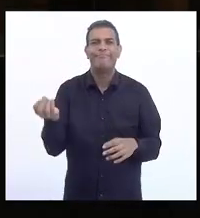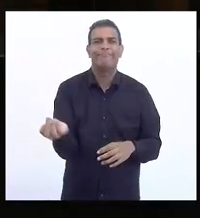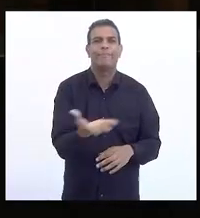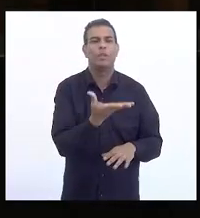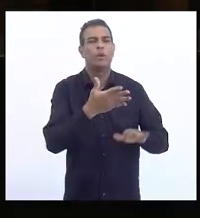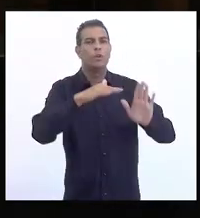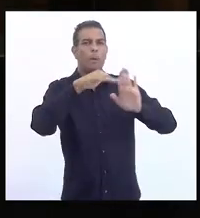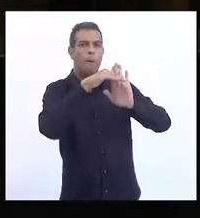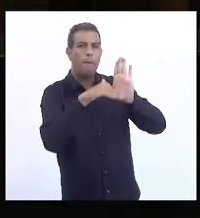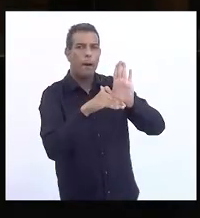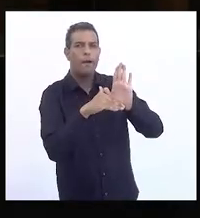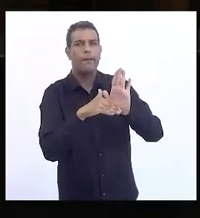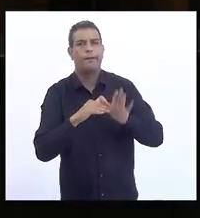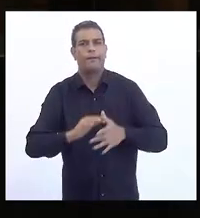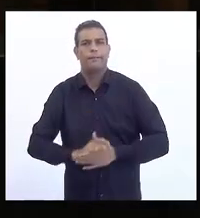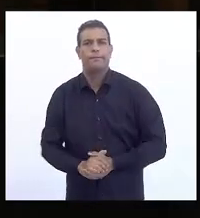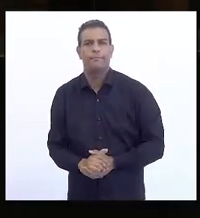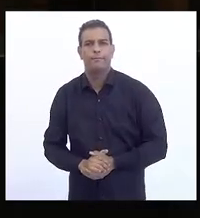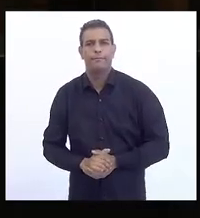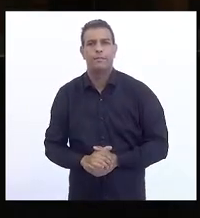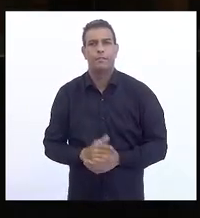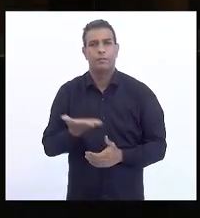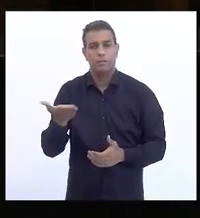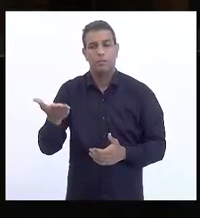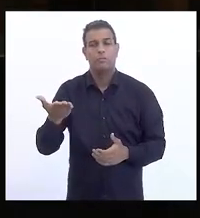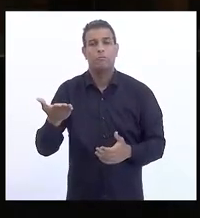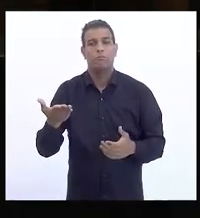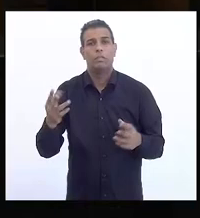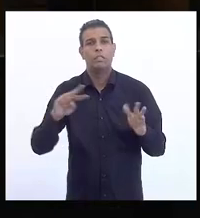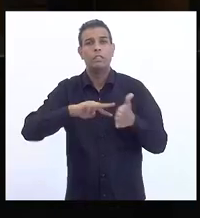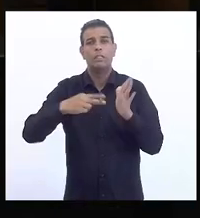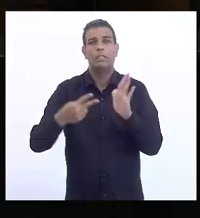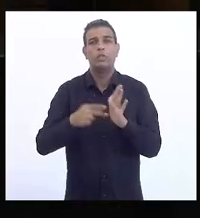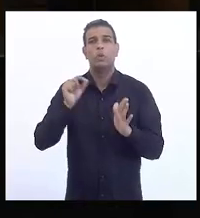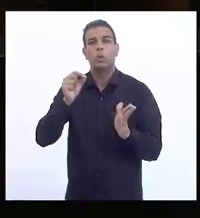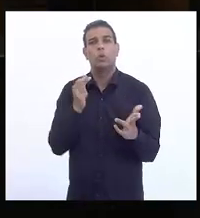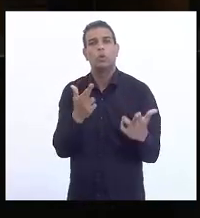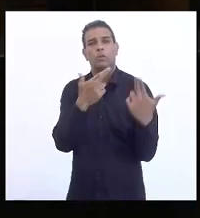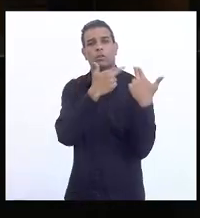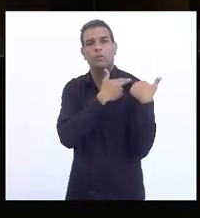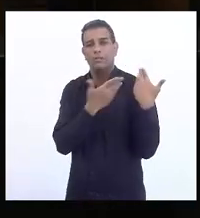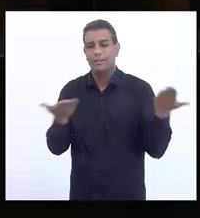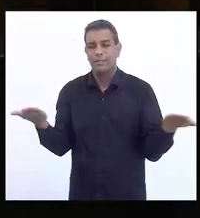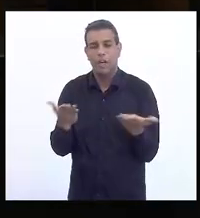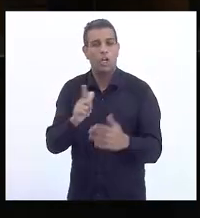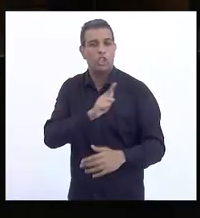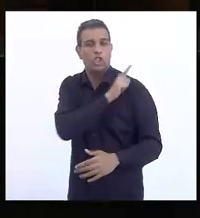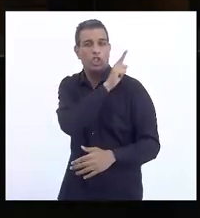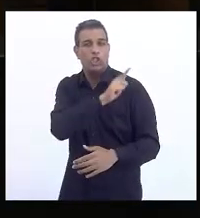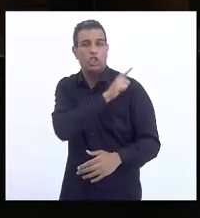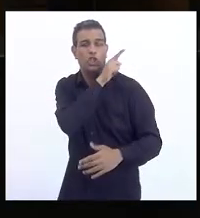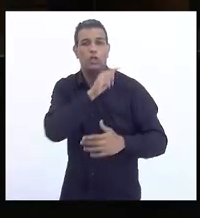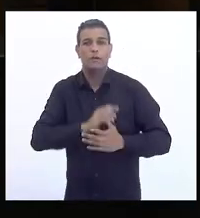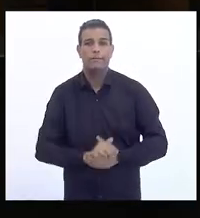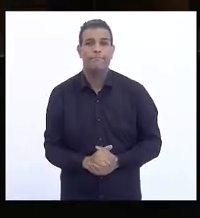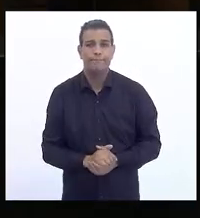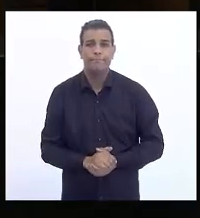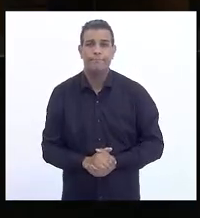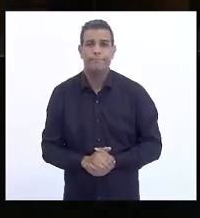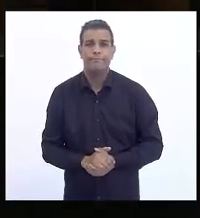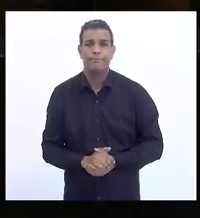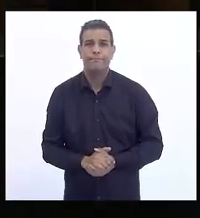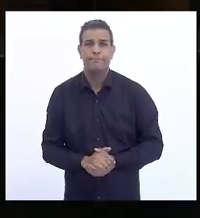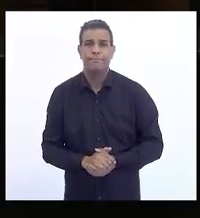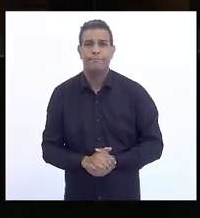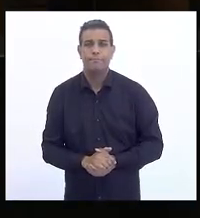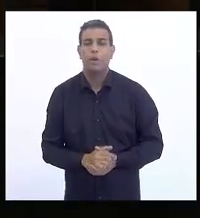processo, presidente, deputada Tia Ju. Significa um compromisso com a gestão, de saber o